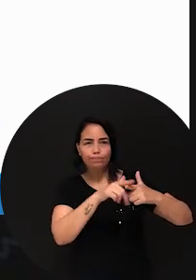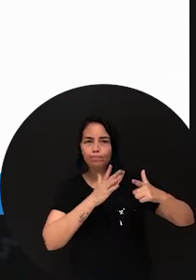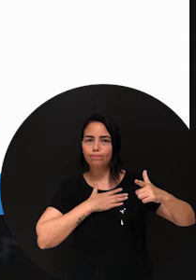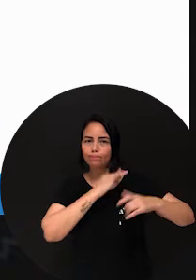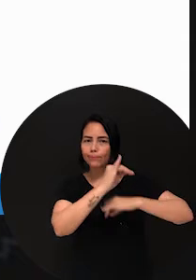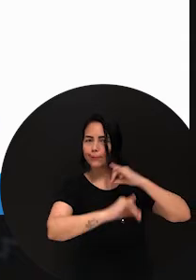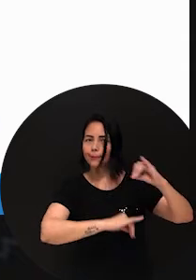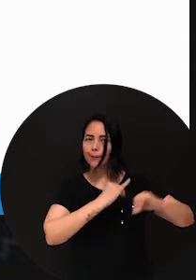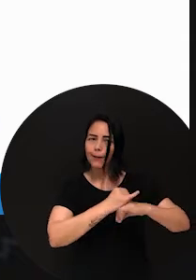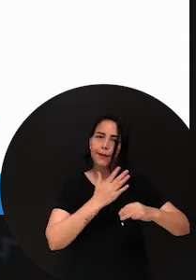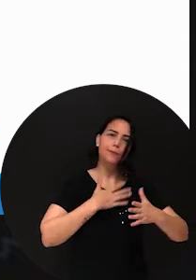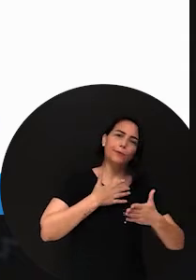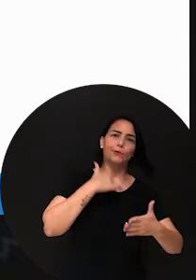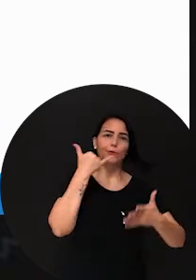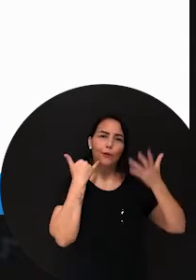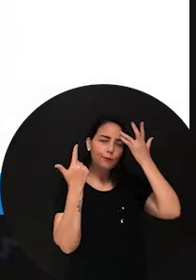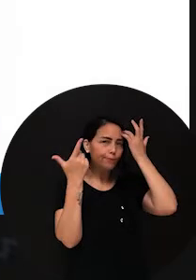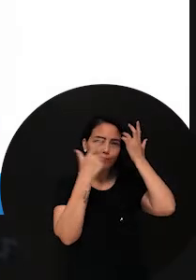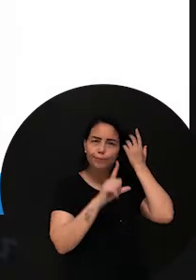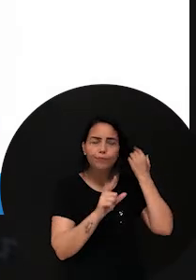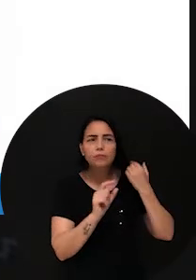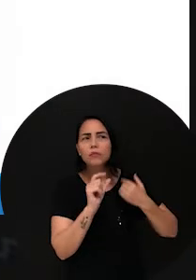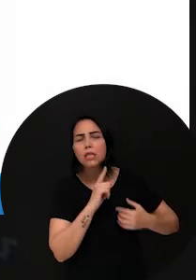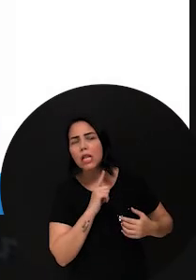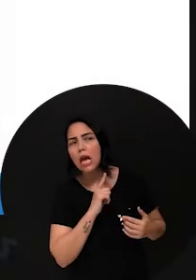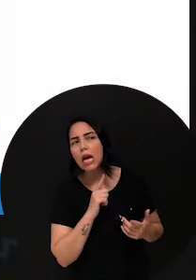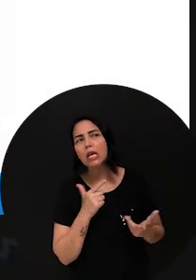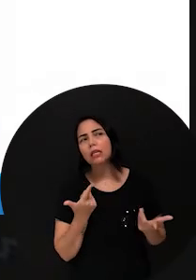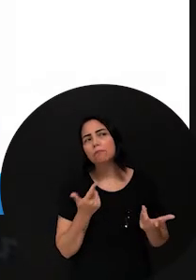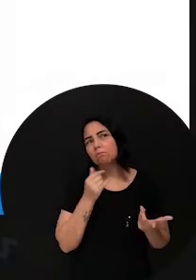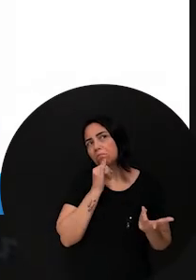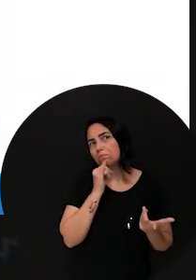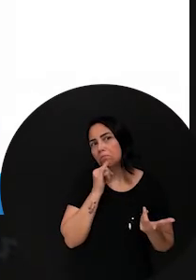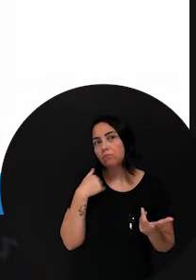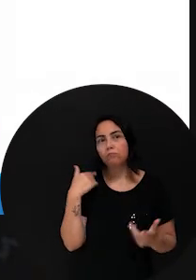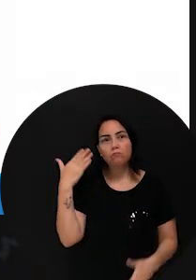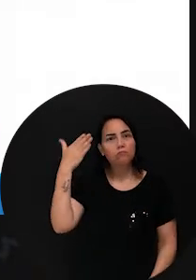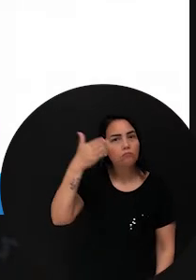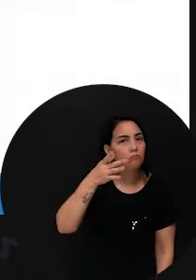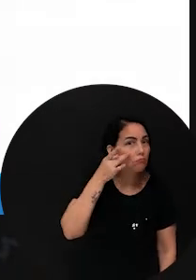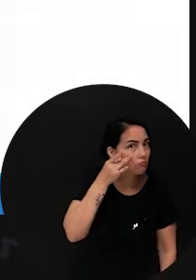no meu celular, eu não consegui fazer. Tem algum jeito disso lá na SCAR?